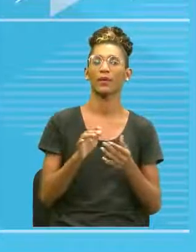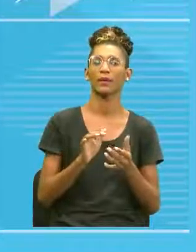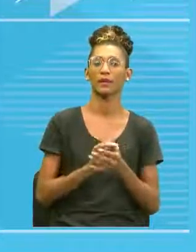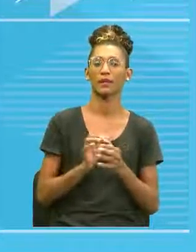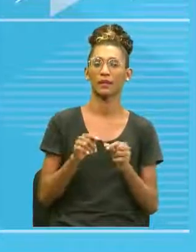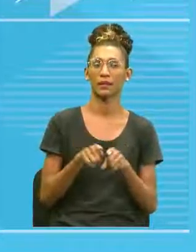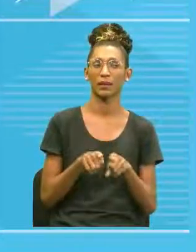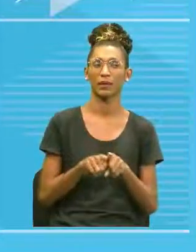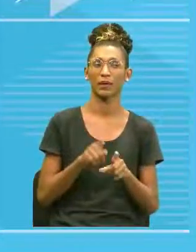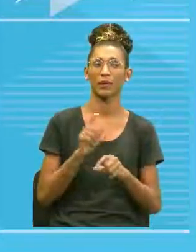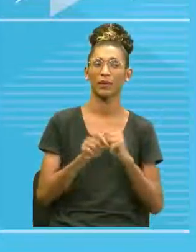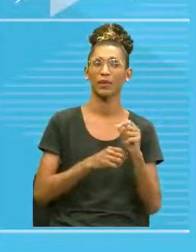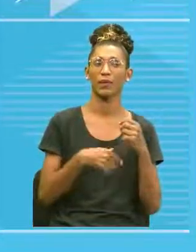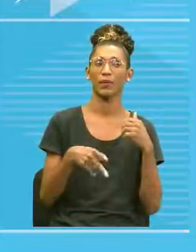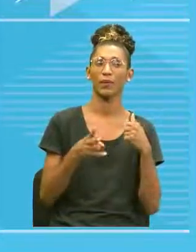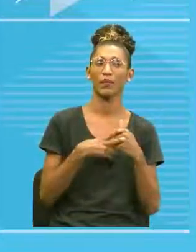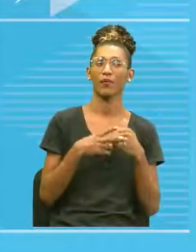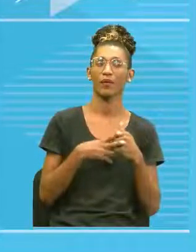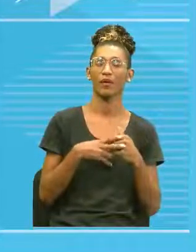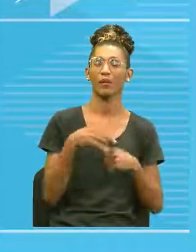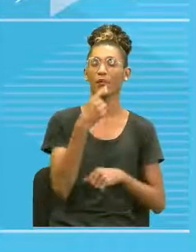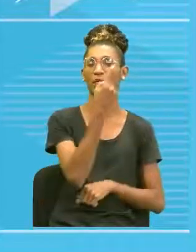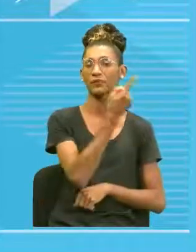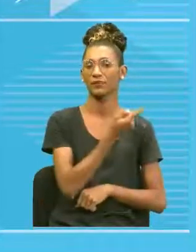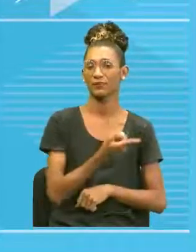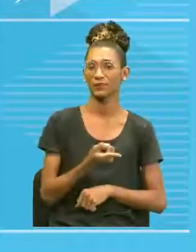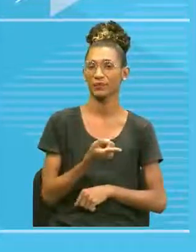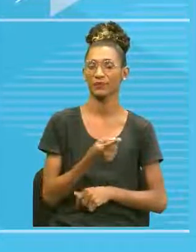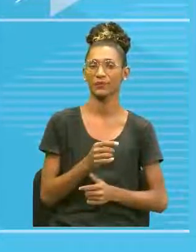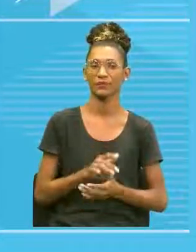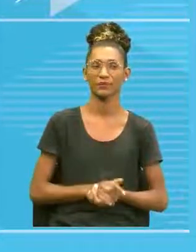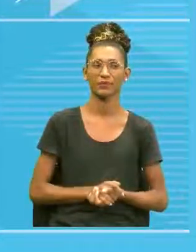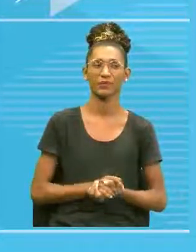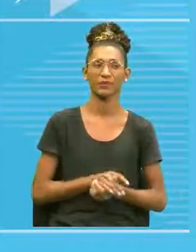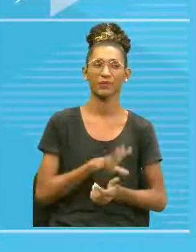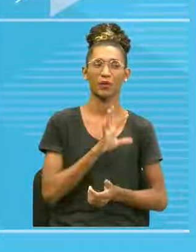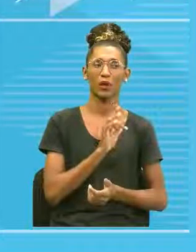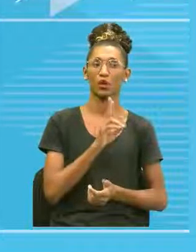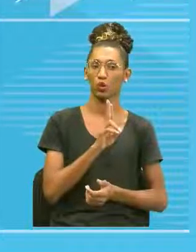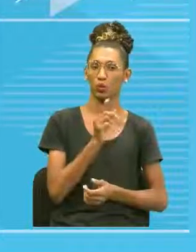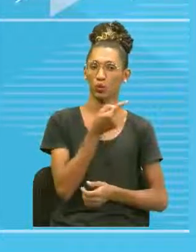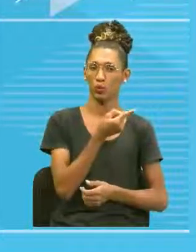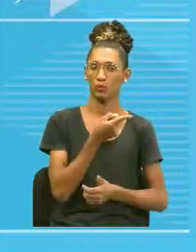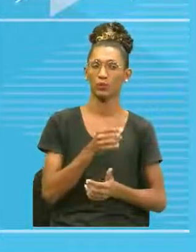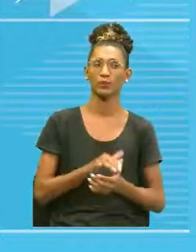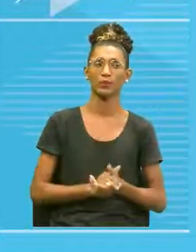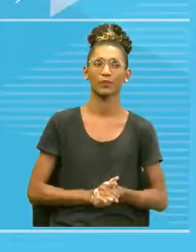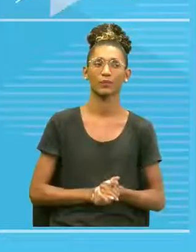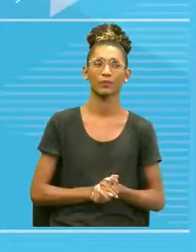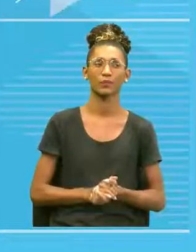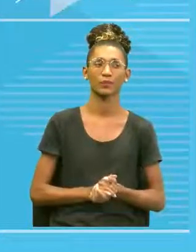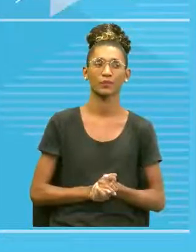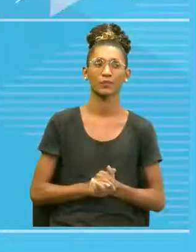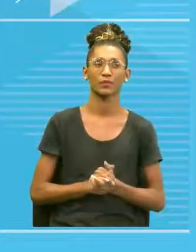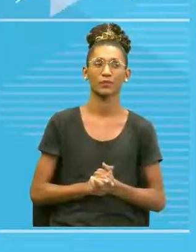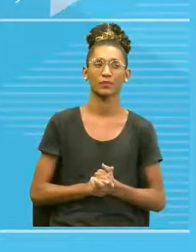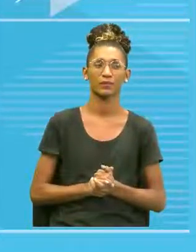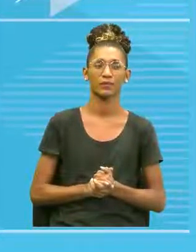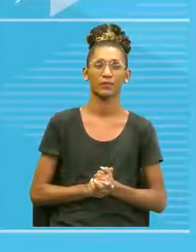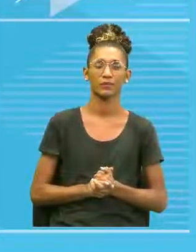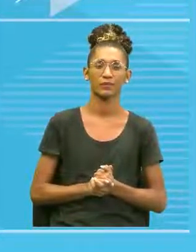o verbo haver Diogo a Bia só o abias com s no final